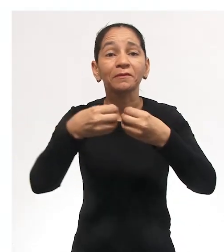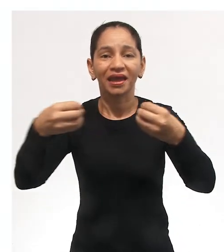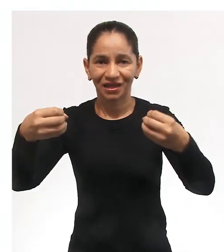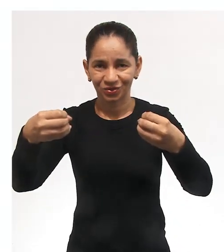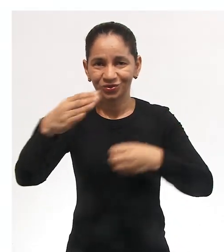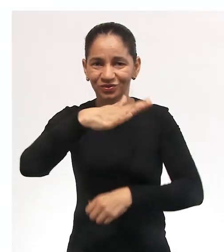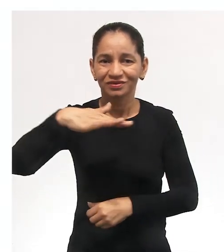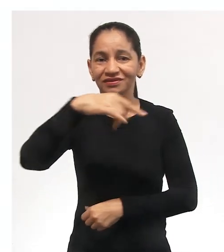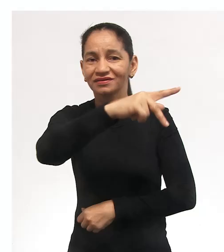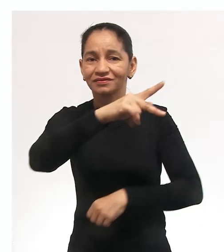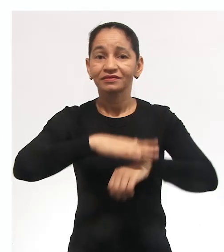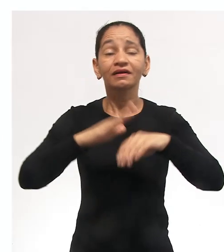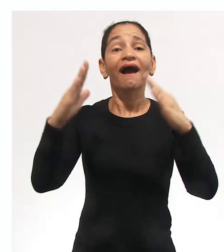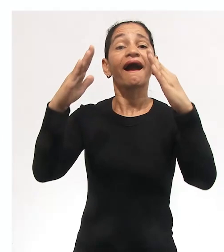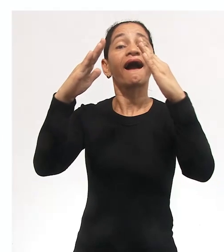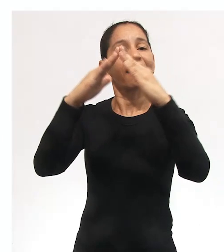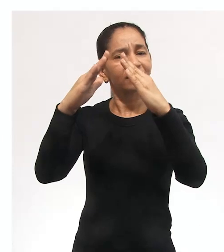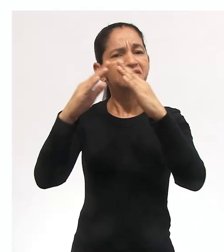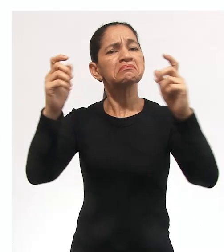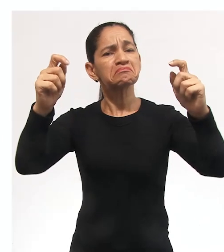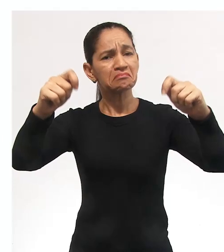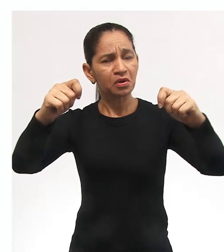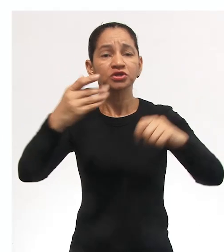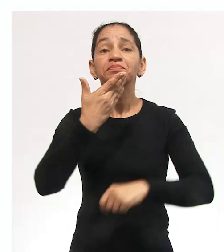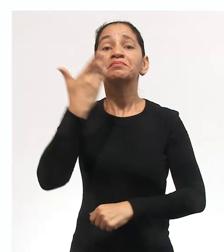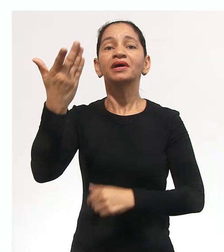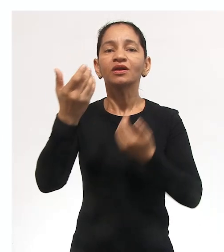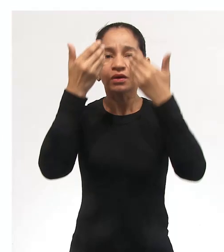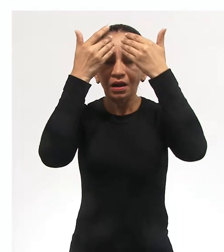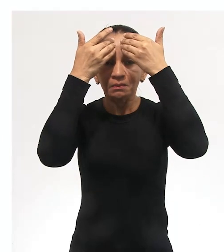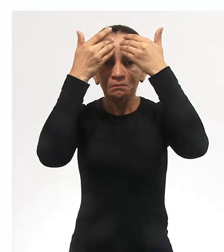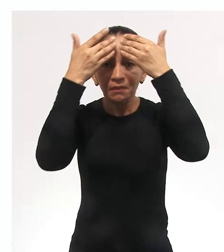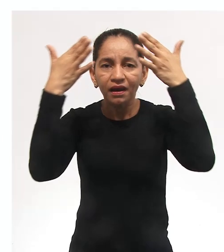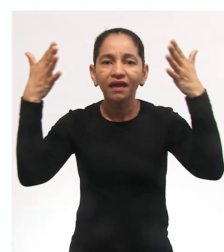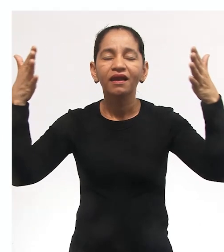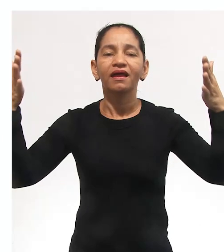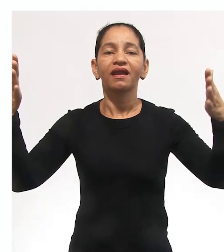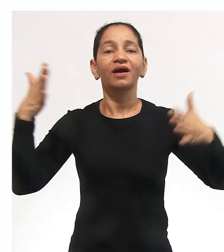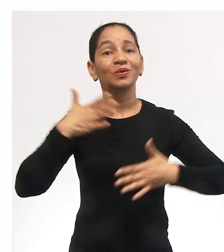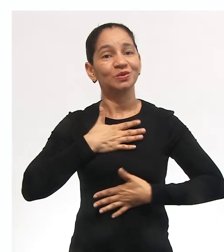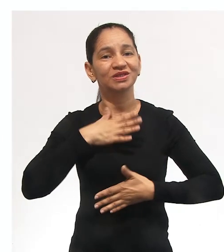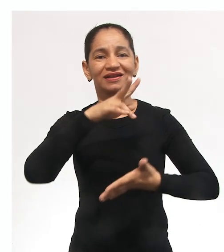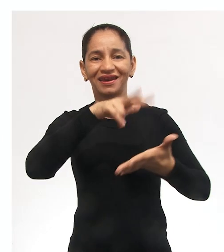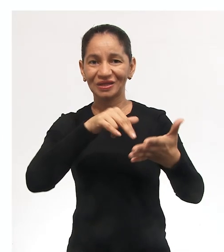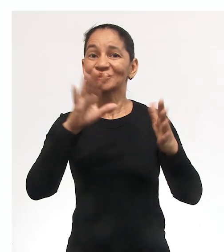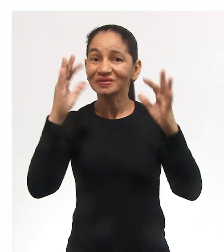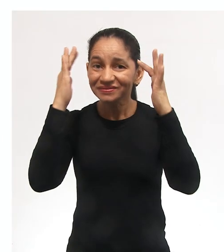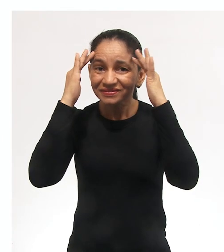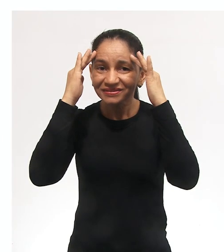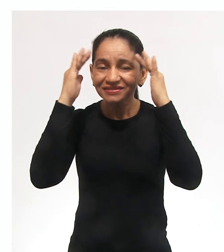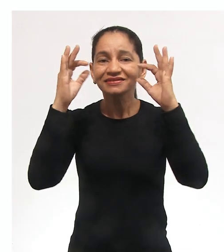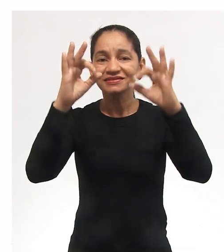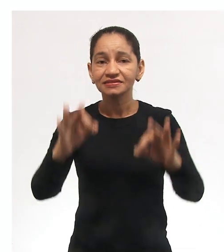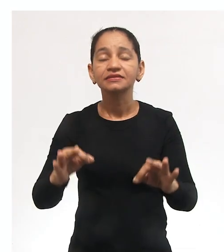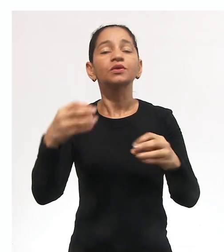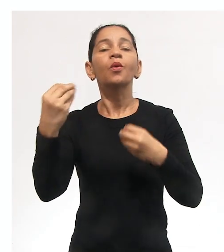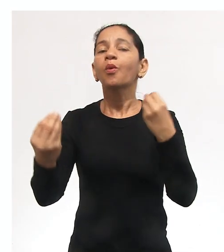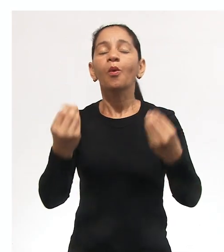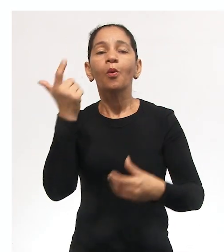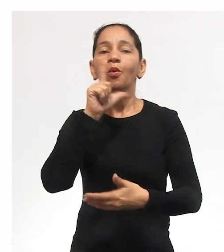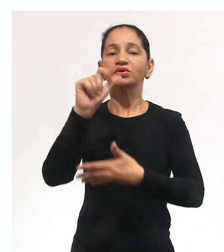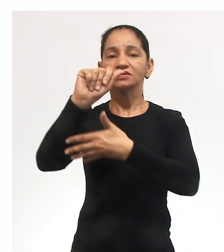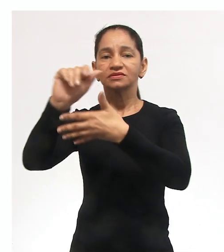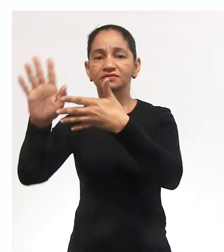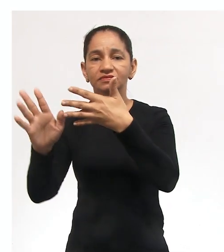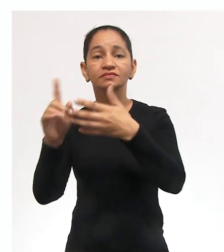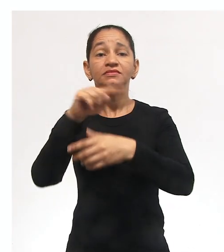literatura e escrita em casa pode favorecer o letramento. Estratégias para promover